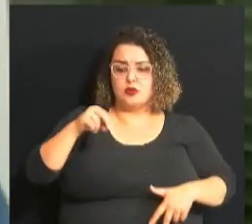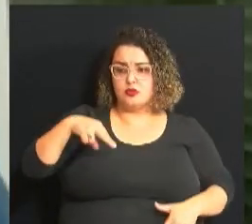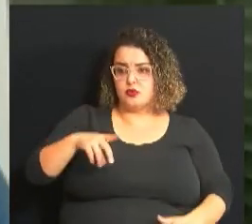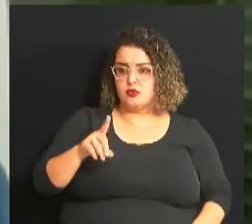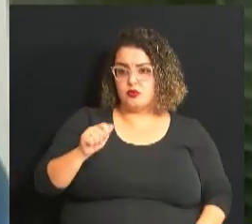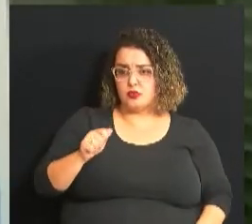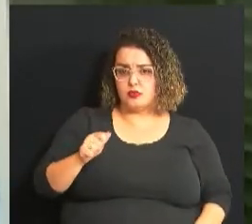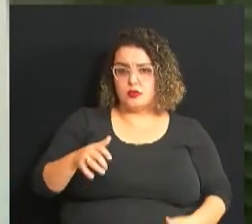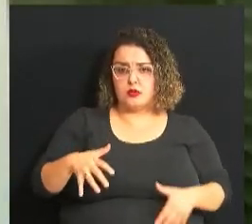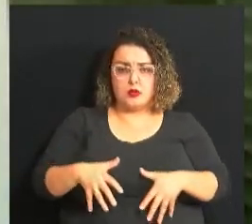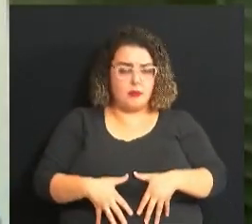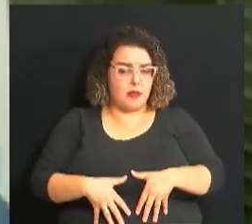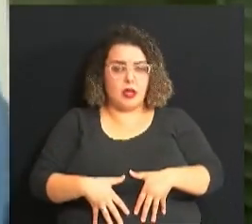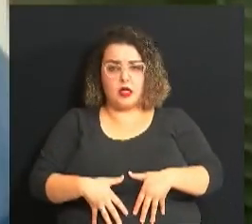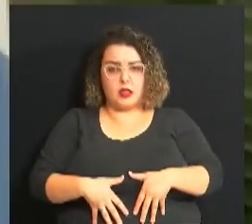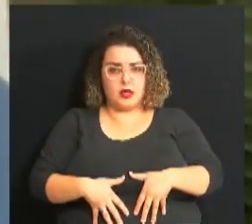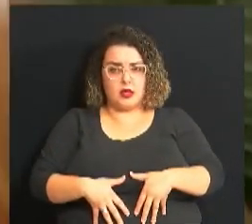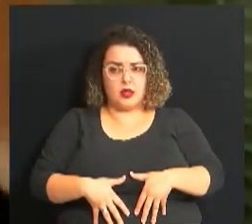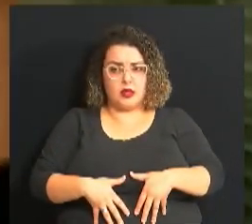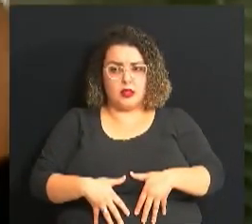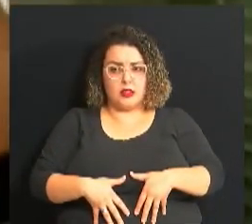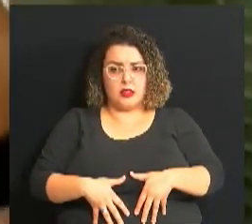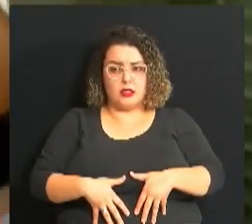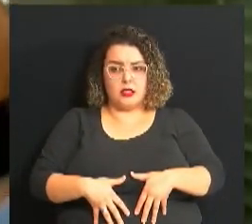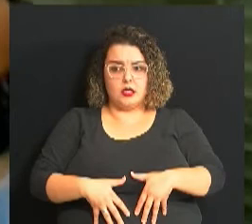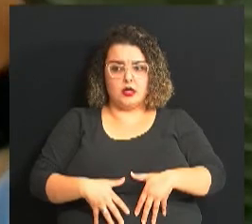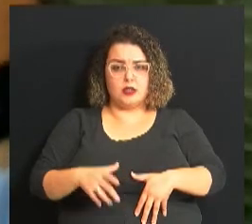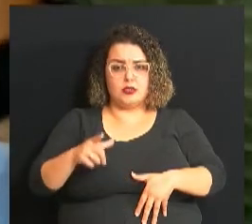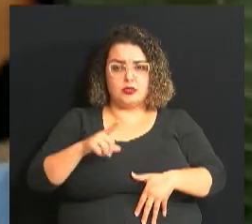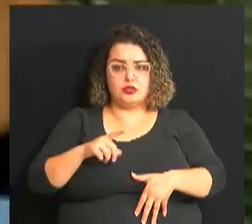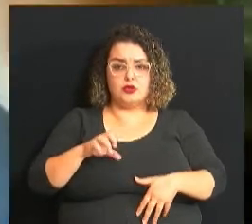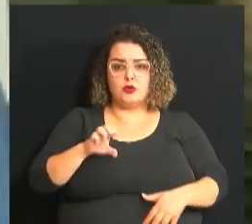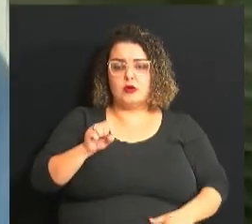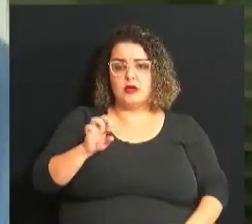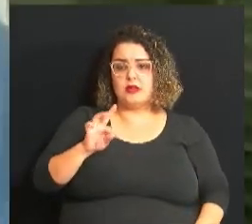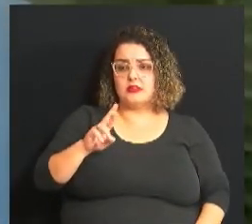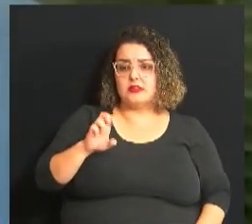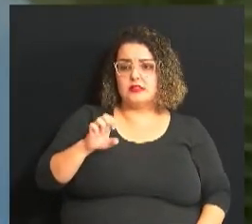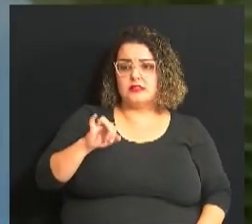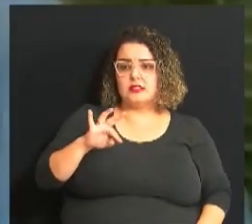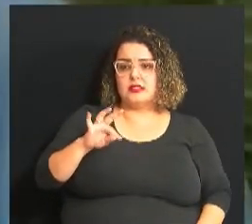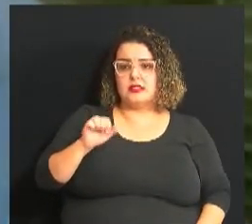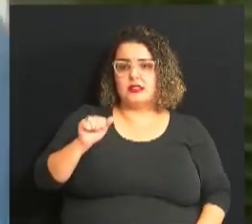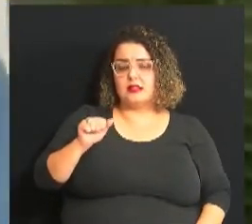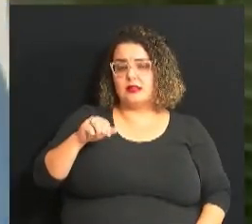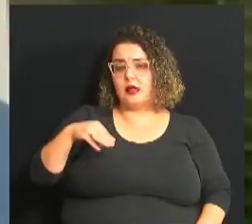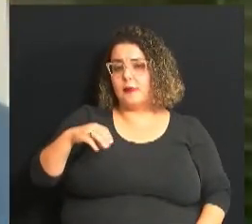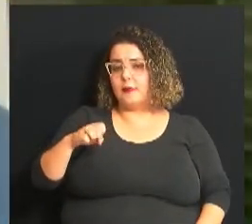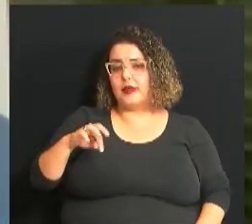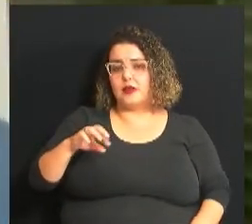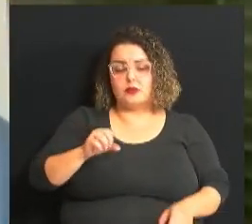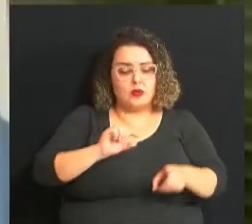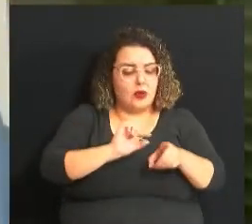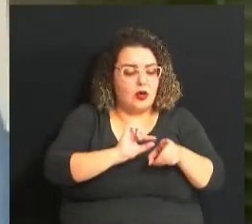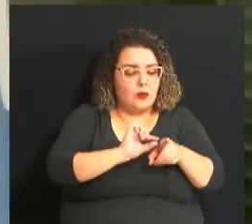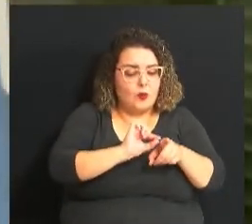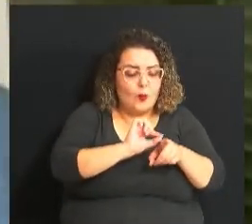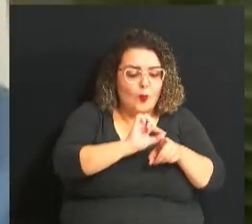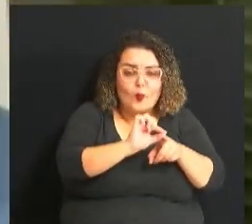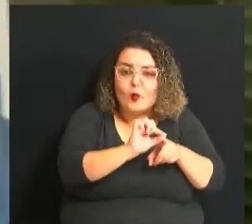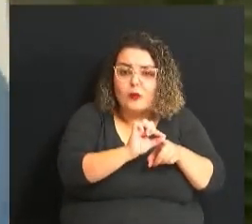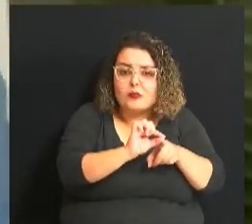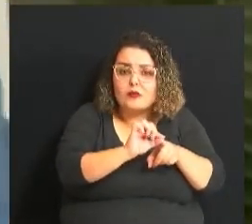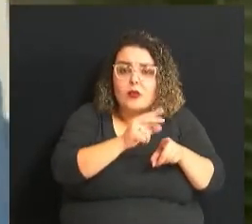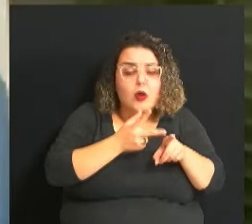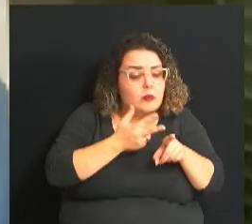barriga. Ele tinha o quê? Um estreitamento no canal benigno, uma cirurgia simples, tirava a sonda dele. E aí, operamos ele, depois de